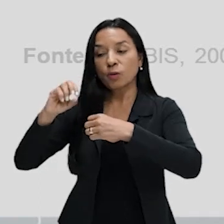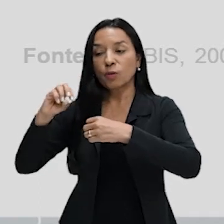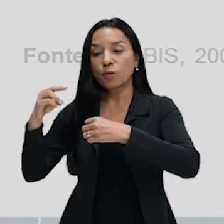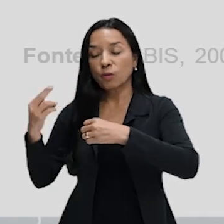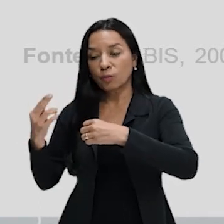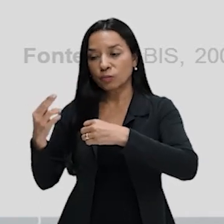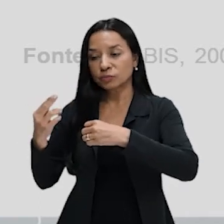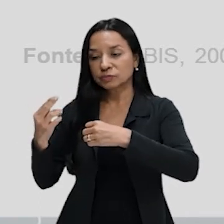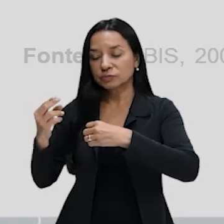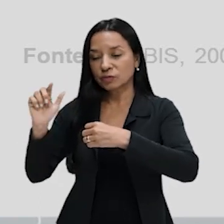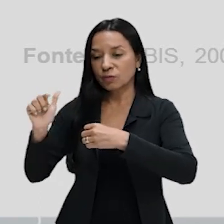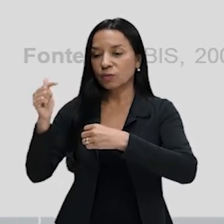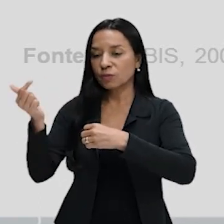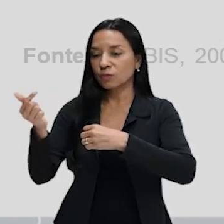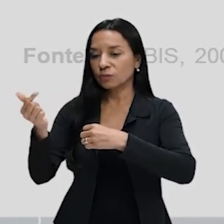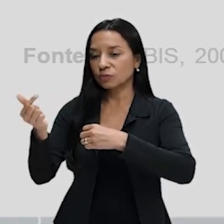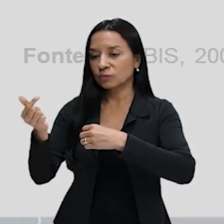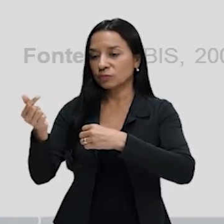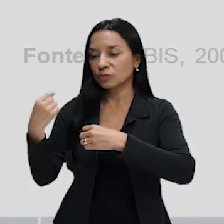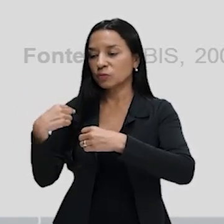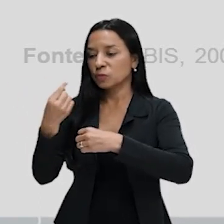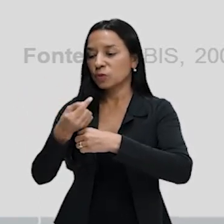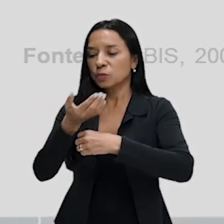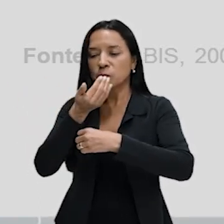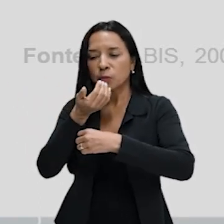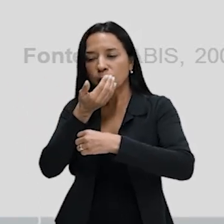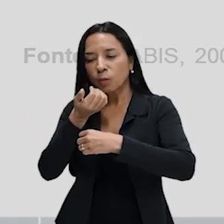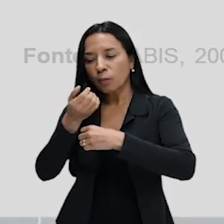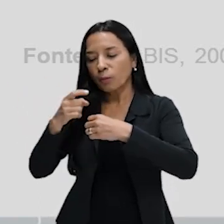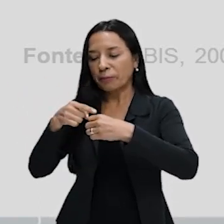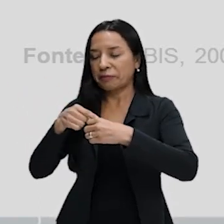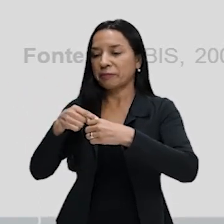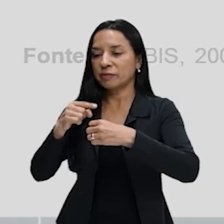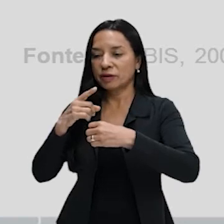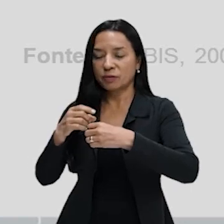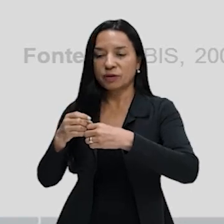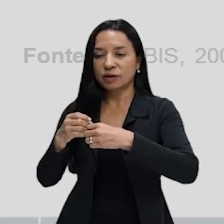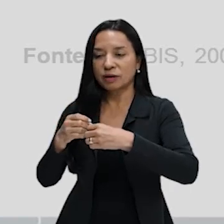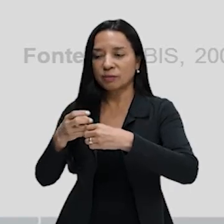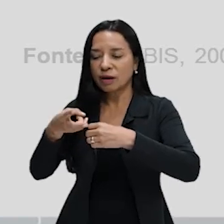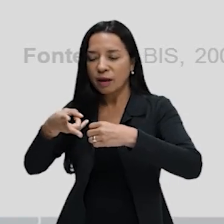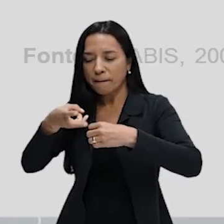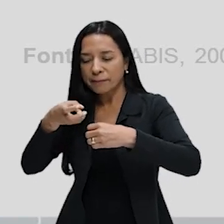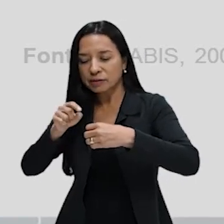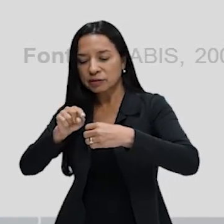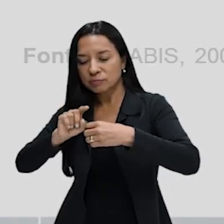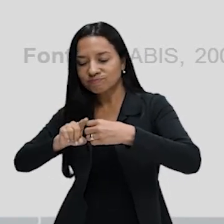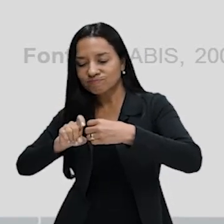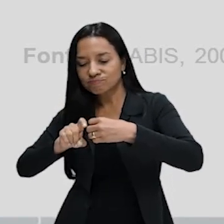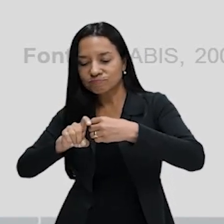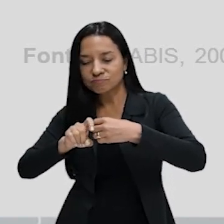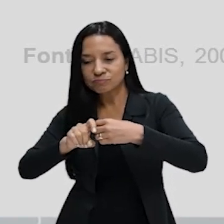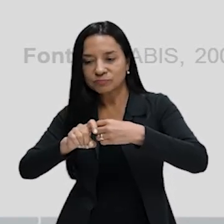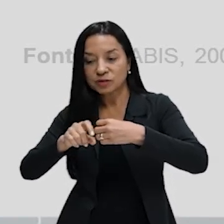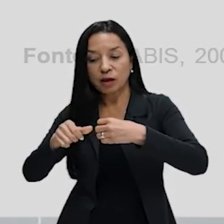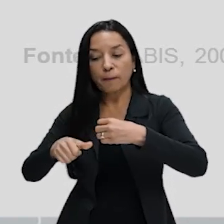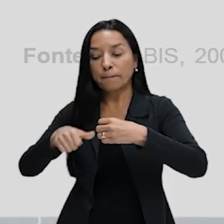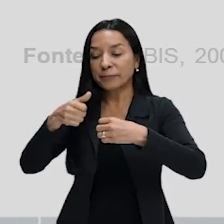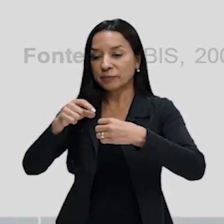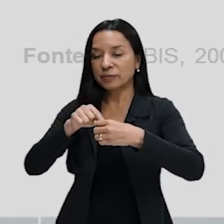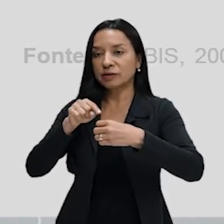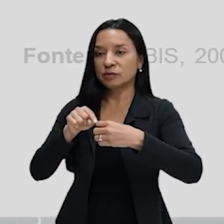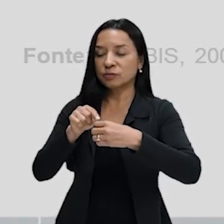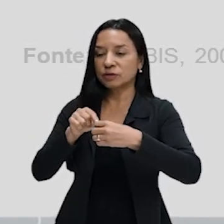situação é que quando a gente come a goiaba, a gente percebe que dentro dela tem uns bichinhos. E a primeira situação é o quê? É um fato. Você está